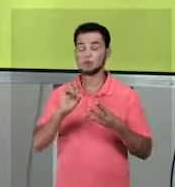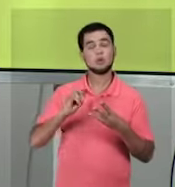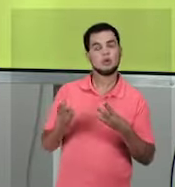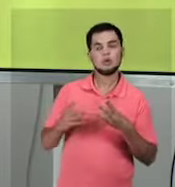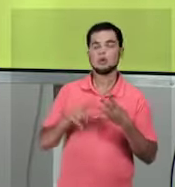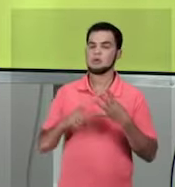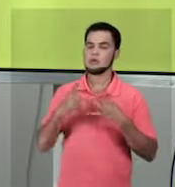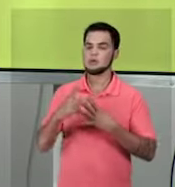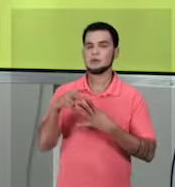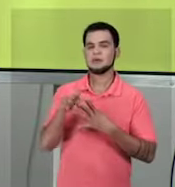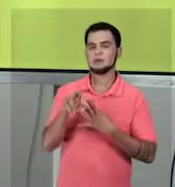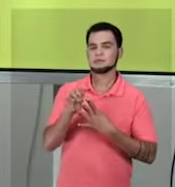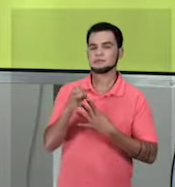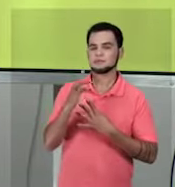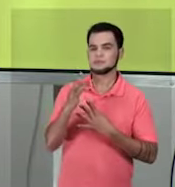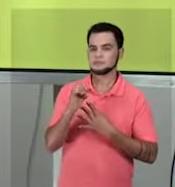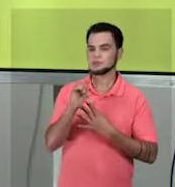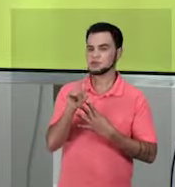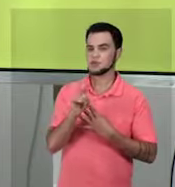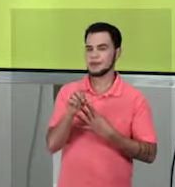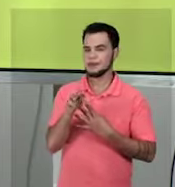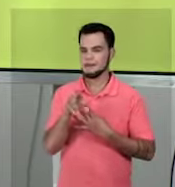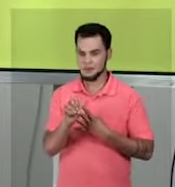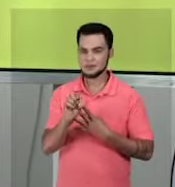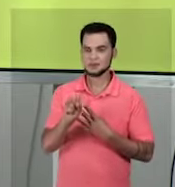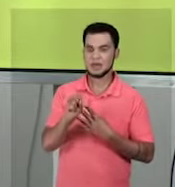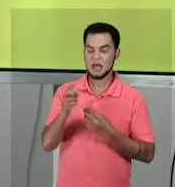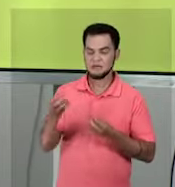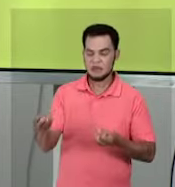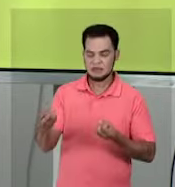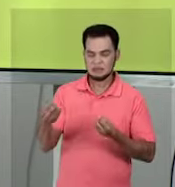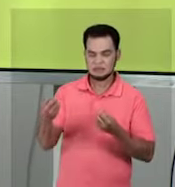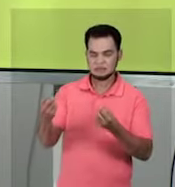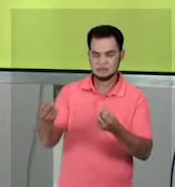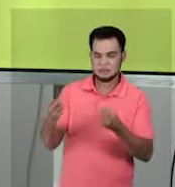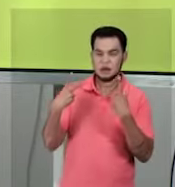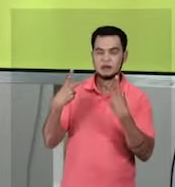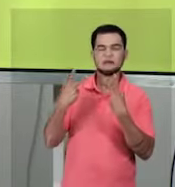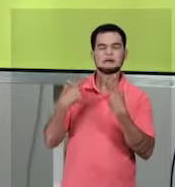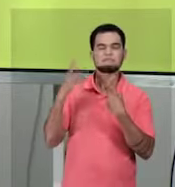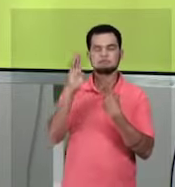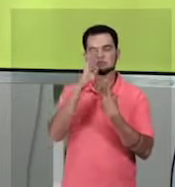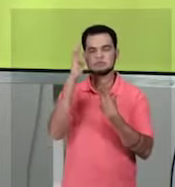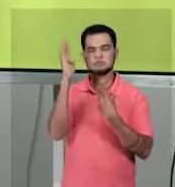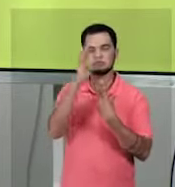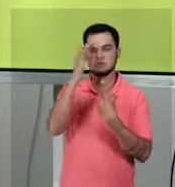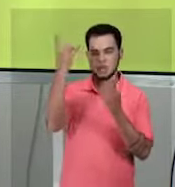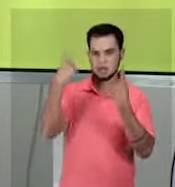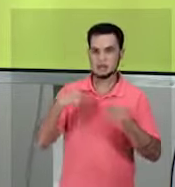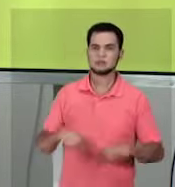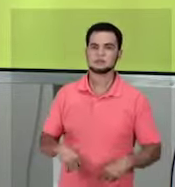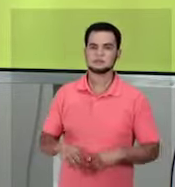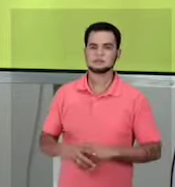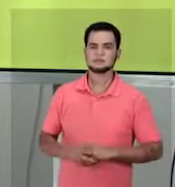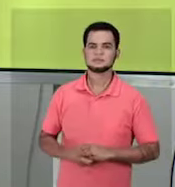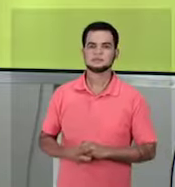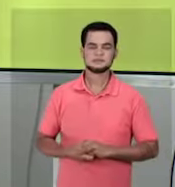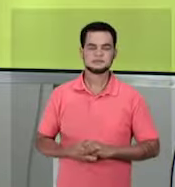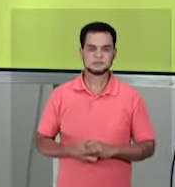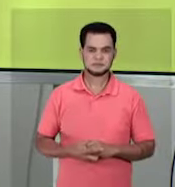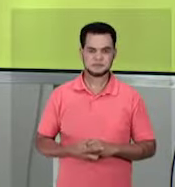agentes patogênicos vão nos causar um desconforto, um desequilíbrio no nosso organismo.